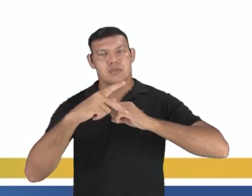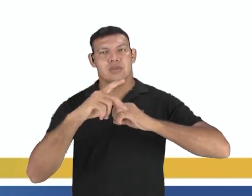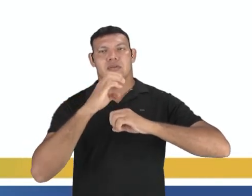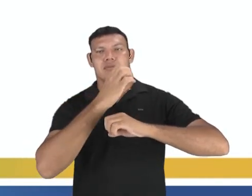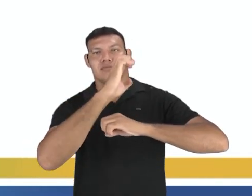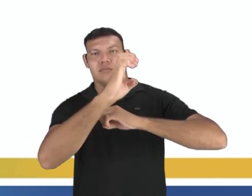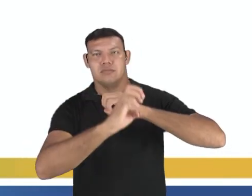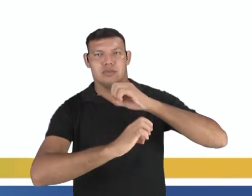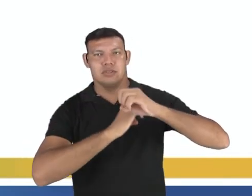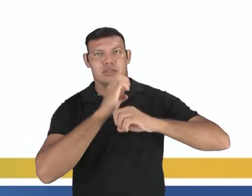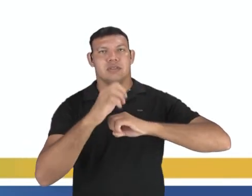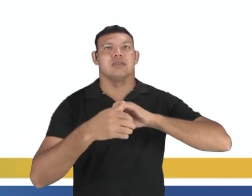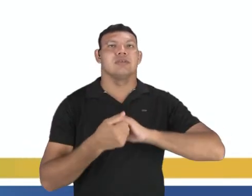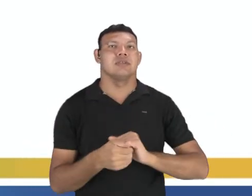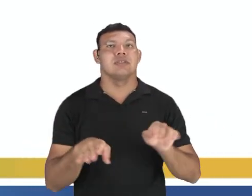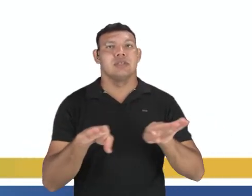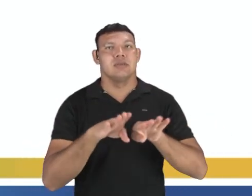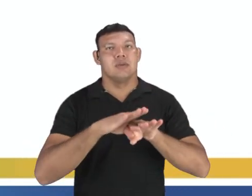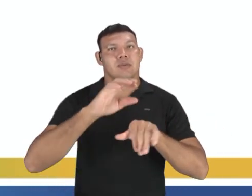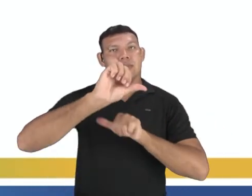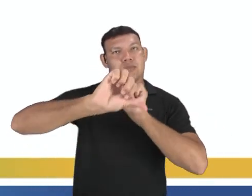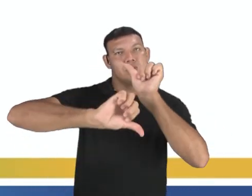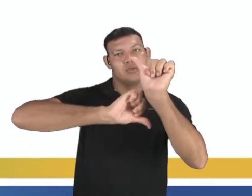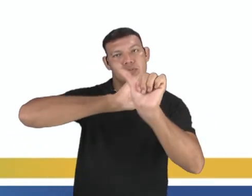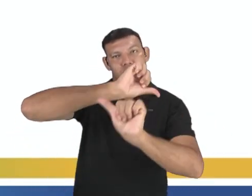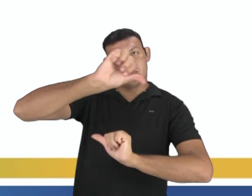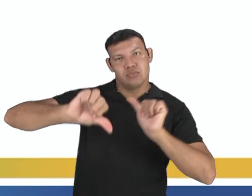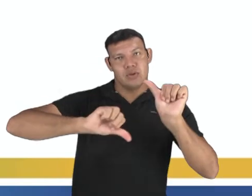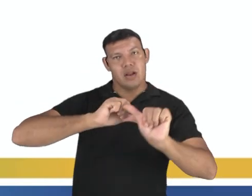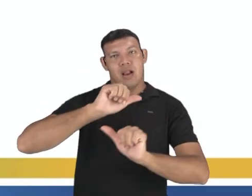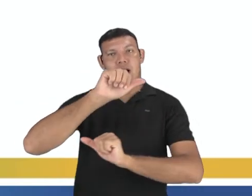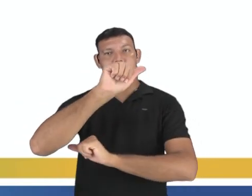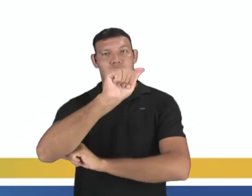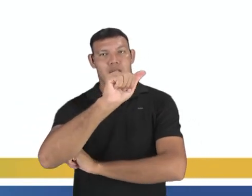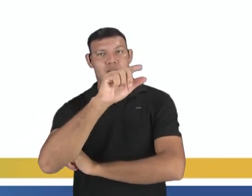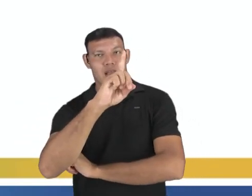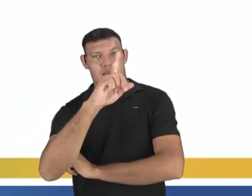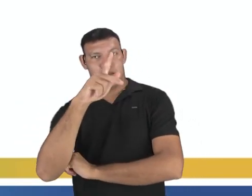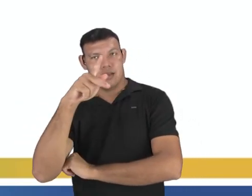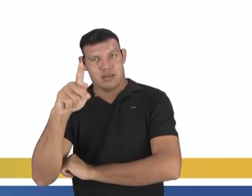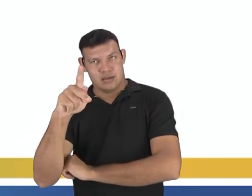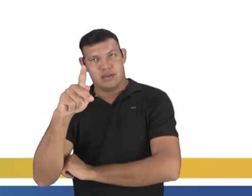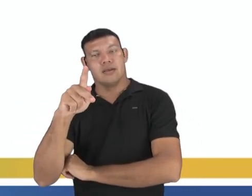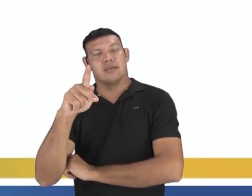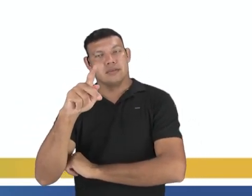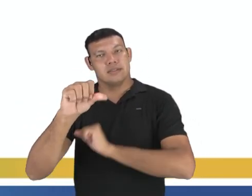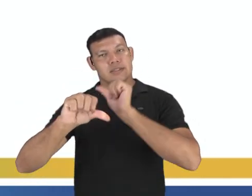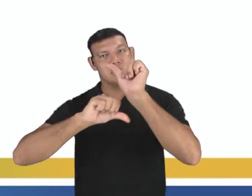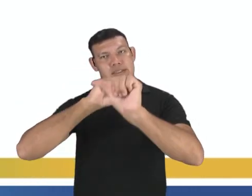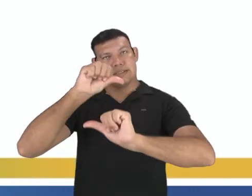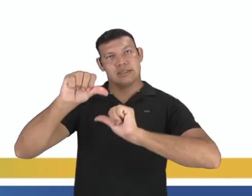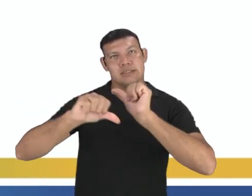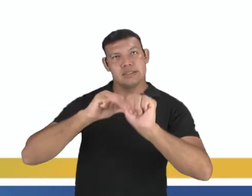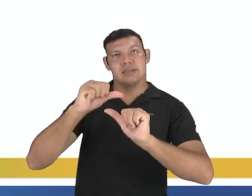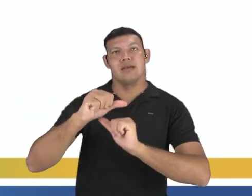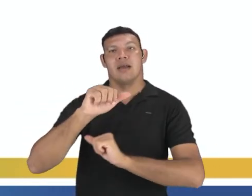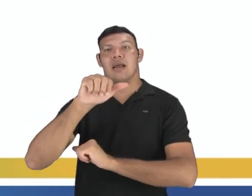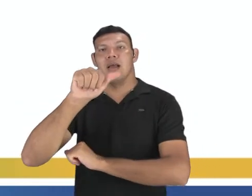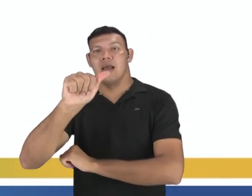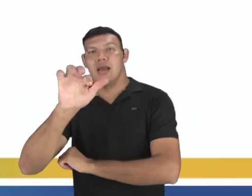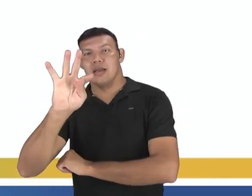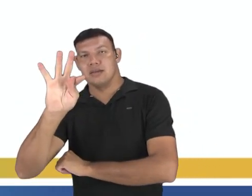e promove a fosforização da ADP em ATP, ou seja, ela muda de ADP e